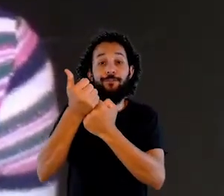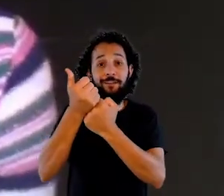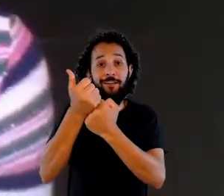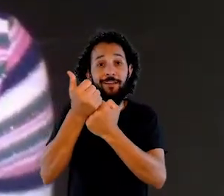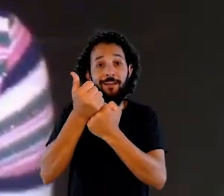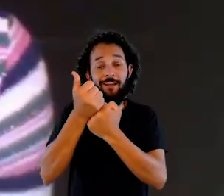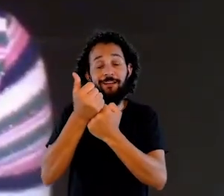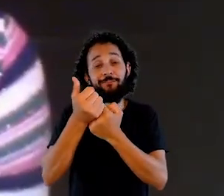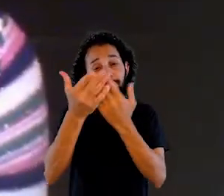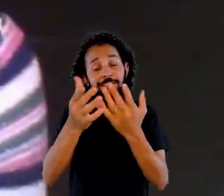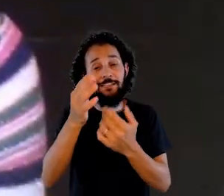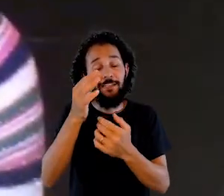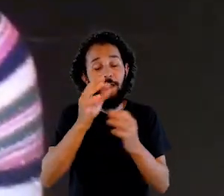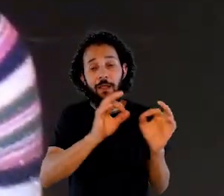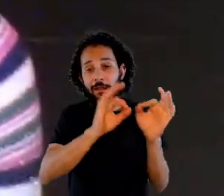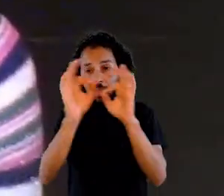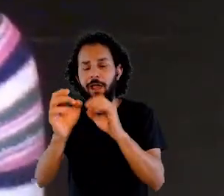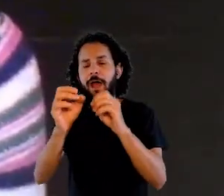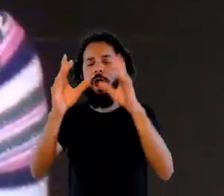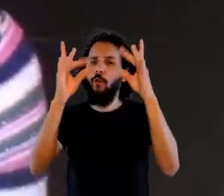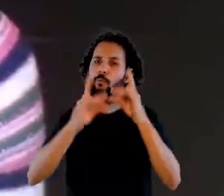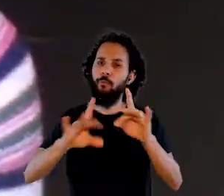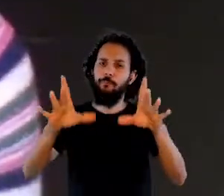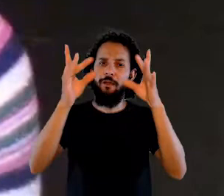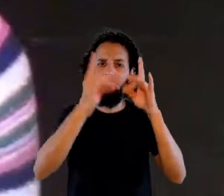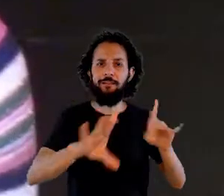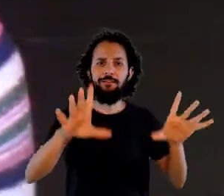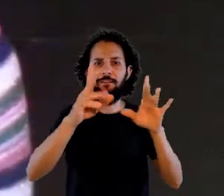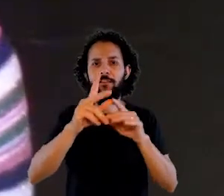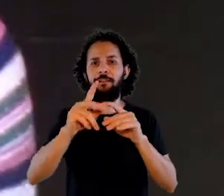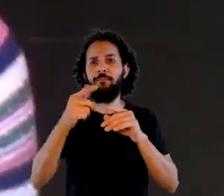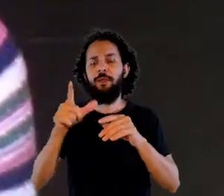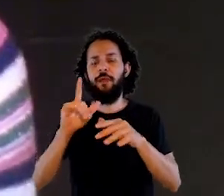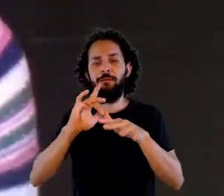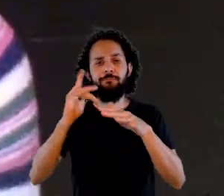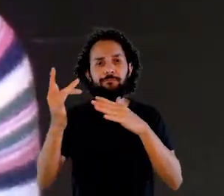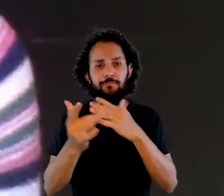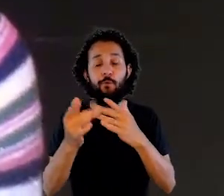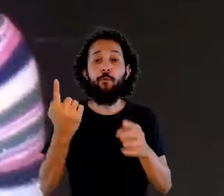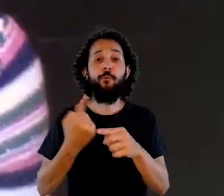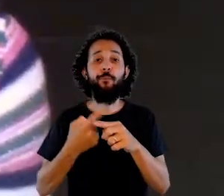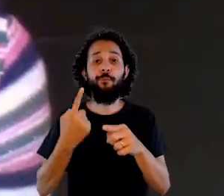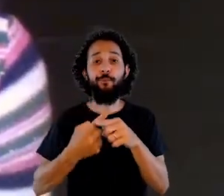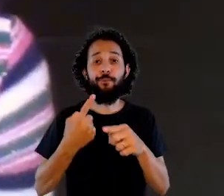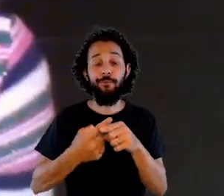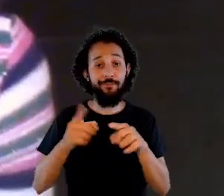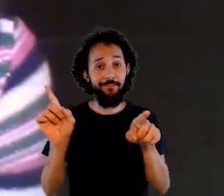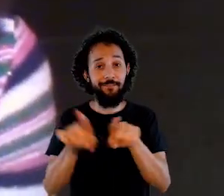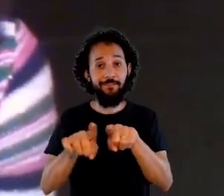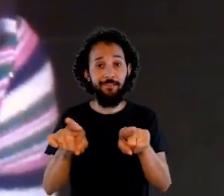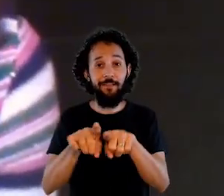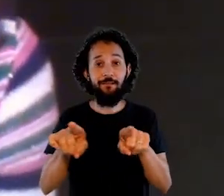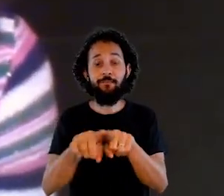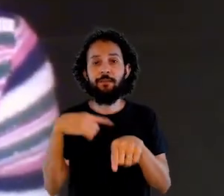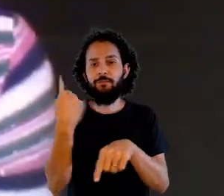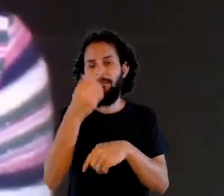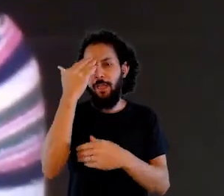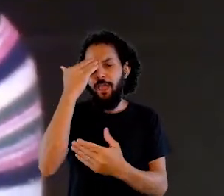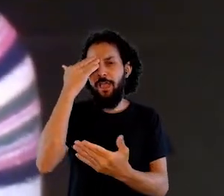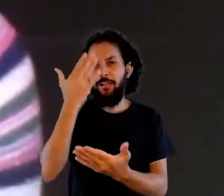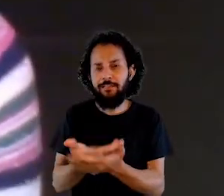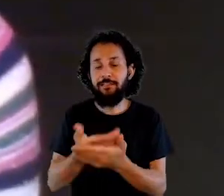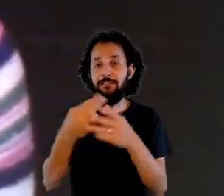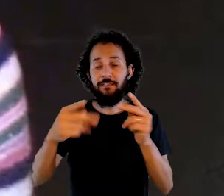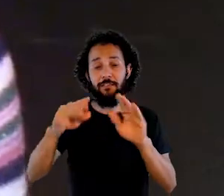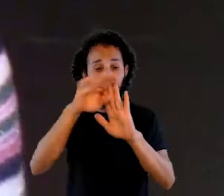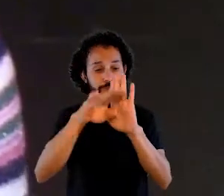a compartilhar, para chegar nas suas redes, porque também, né, a gente acredita que essa programação é uma programação que